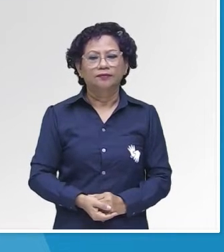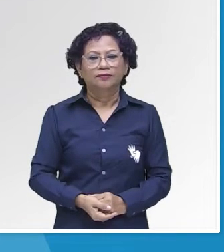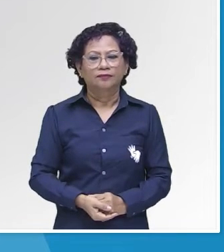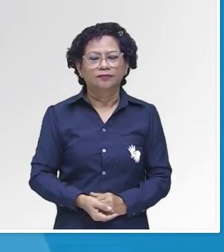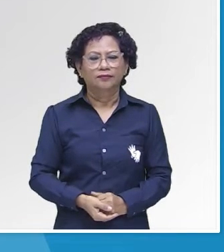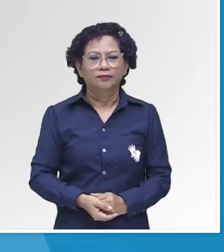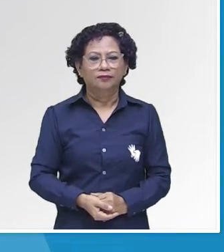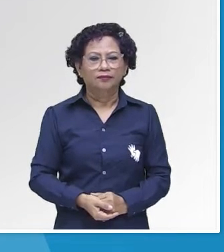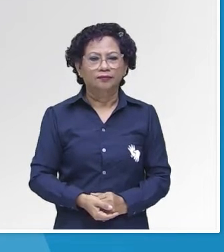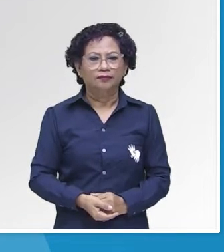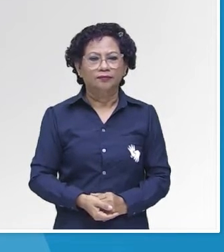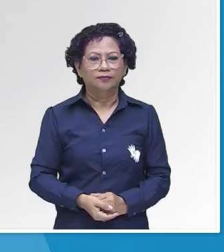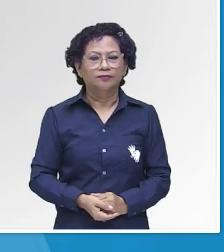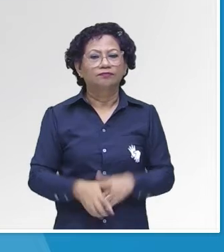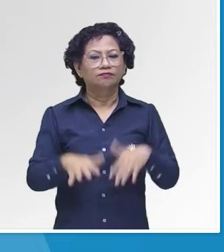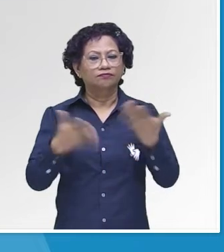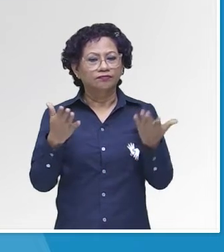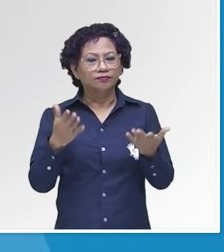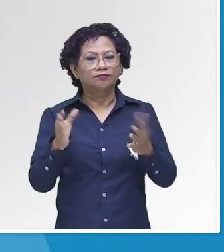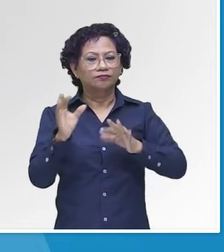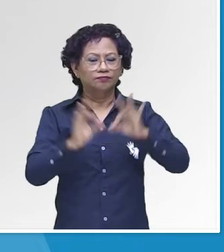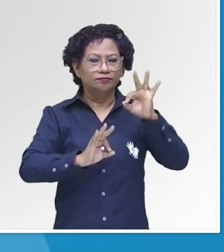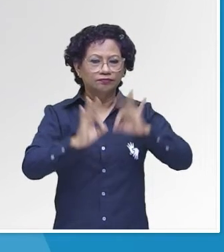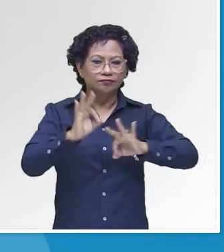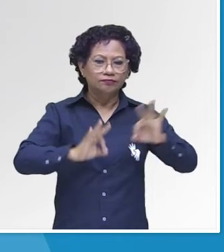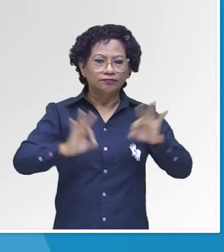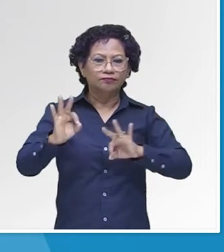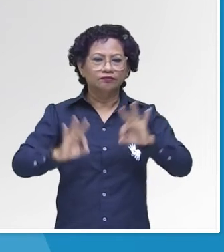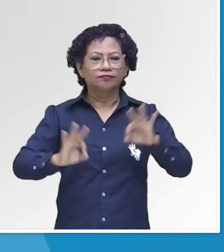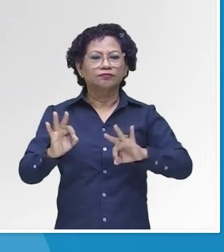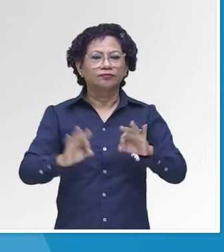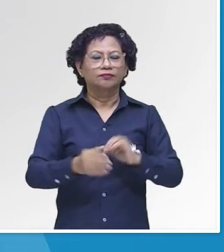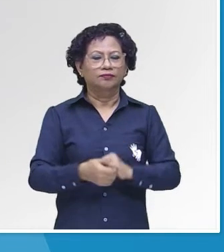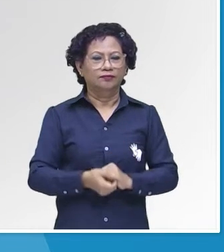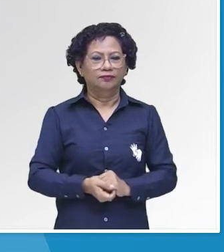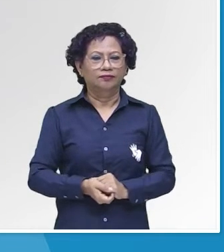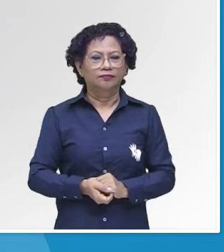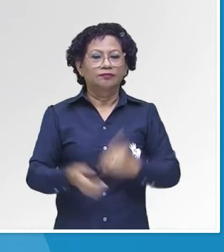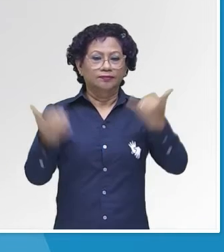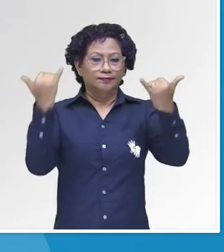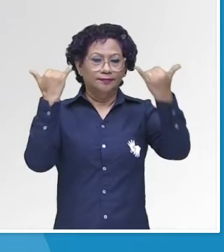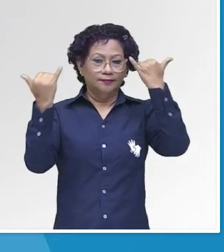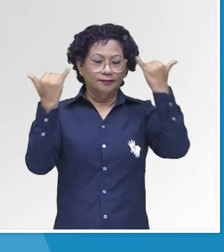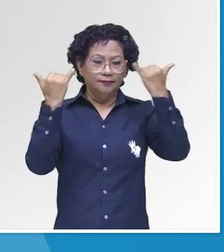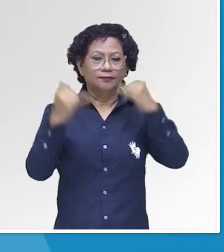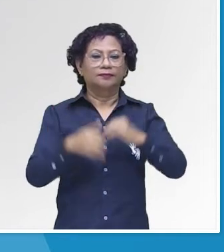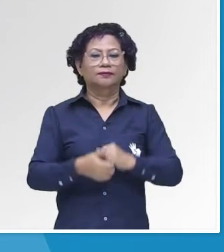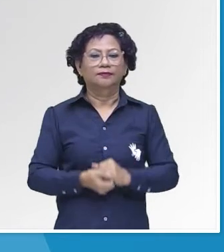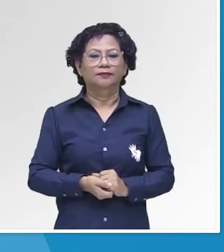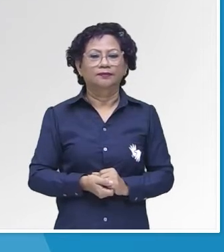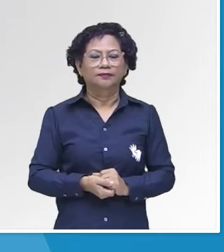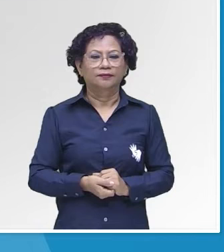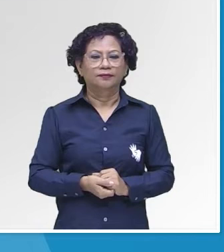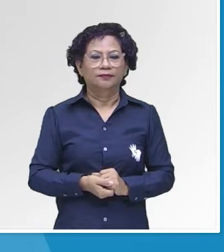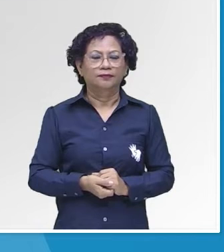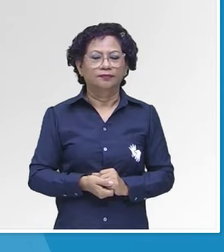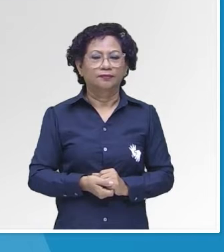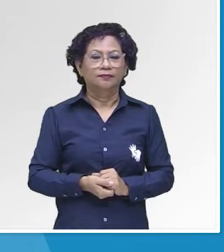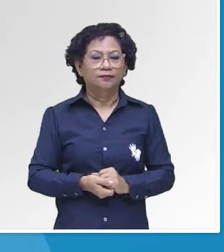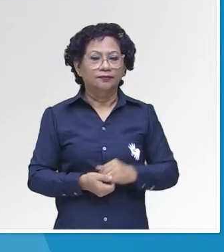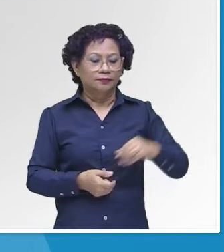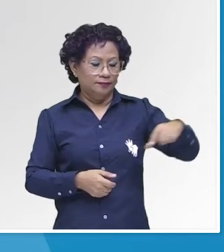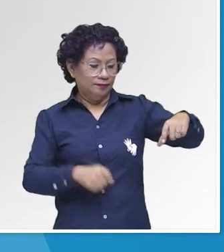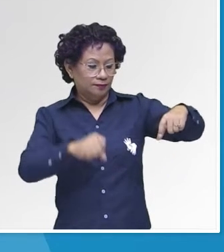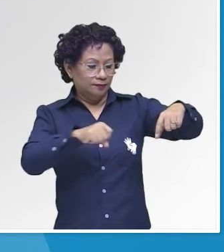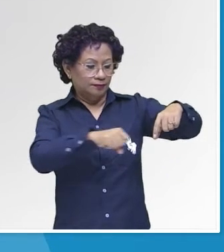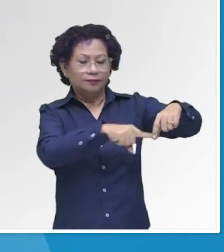já fizemos a identificação de cada uma dessas informações, né? Porque a pergunta aqui é os gols marcados,